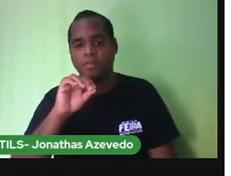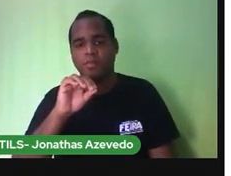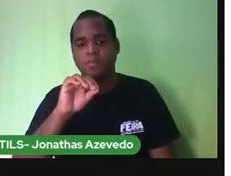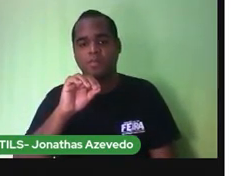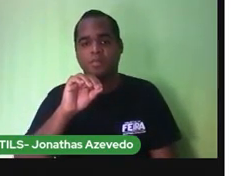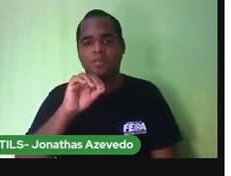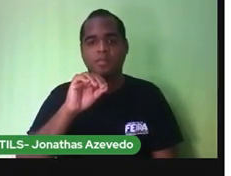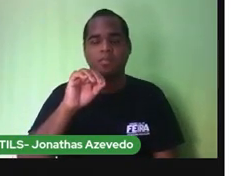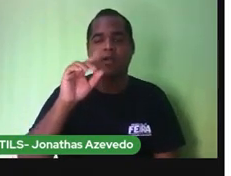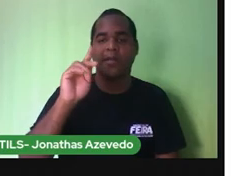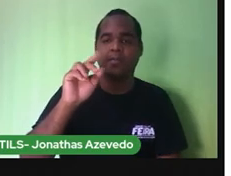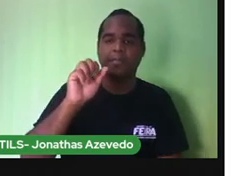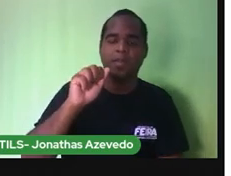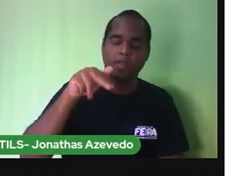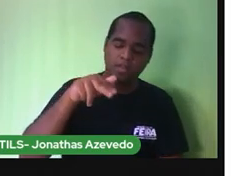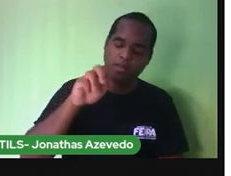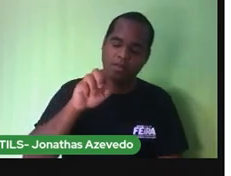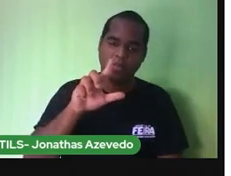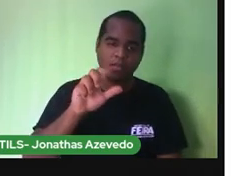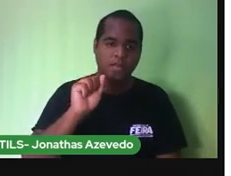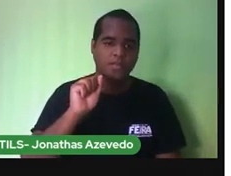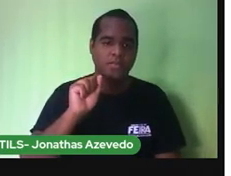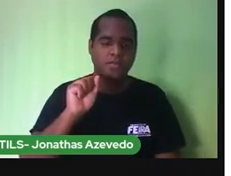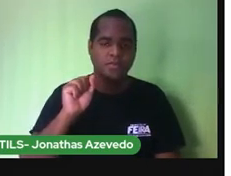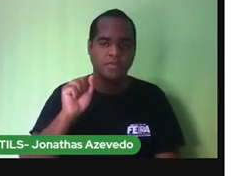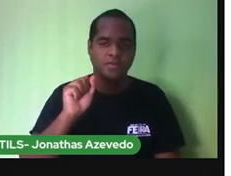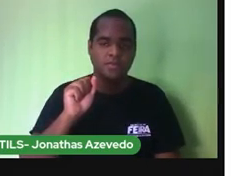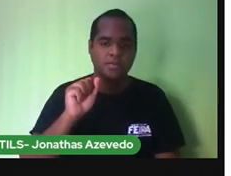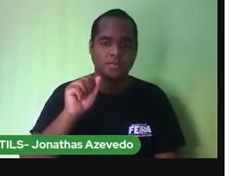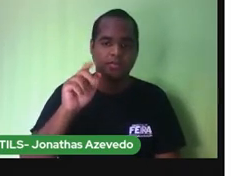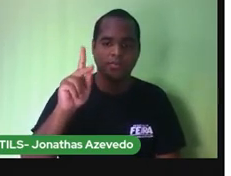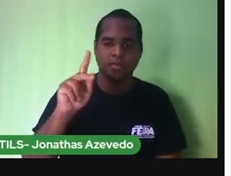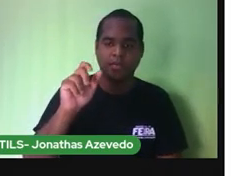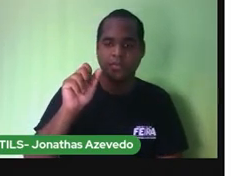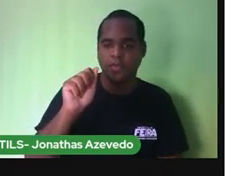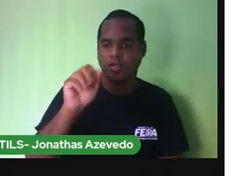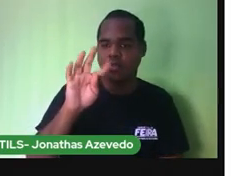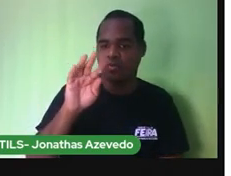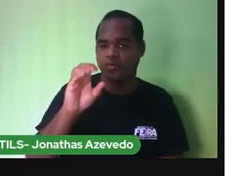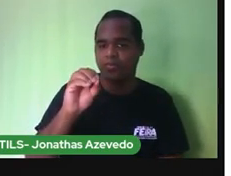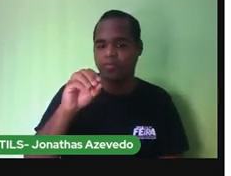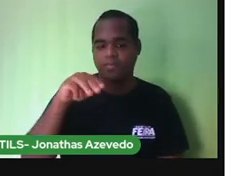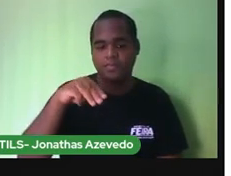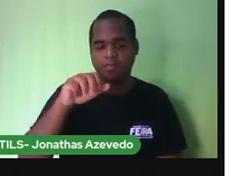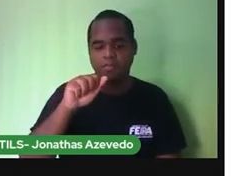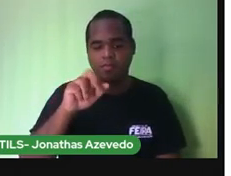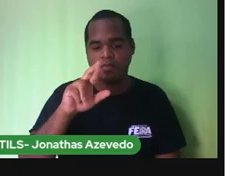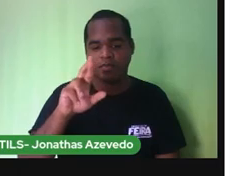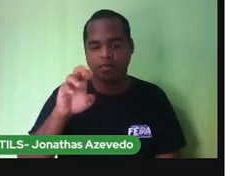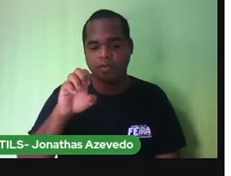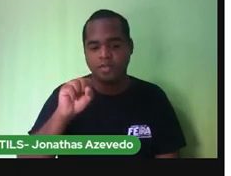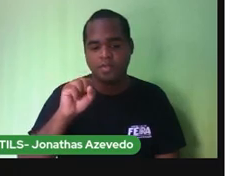a panela o pato marreco